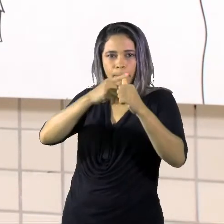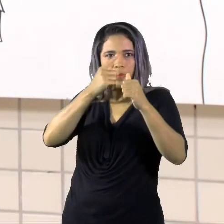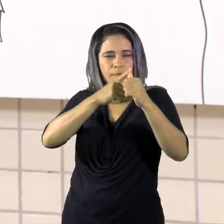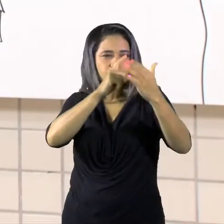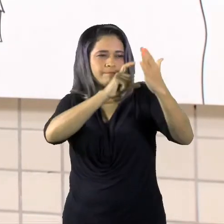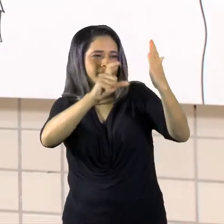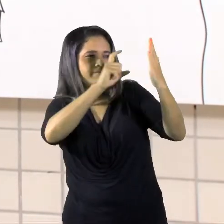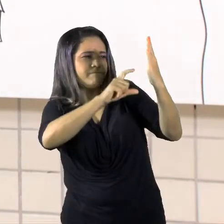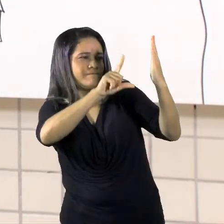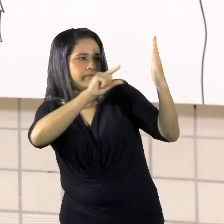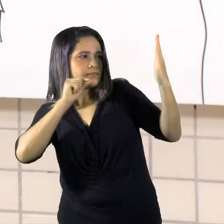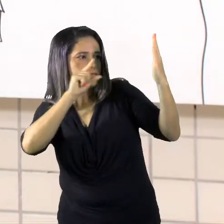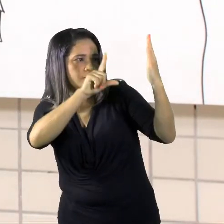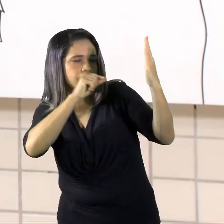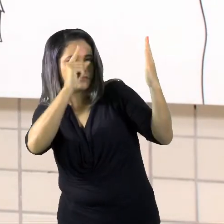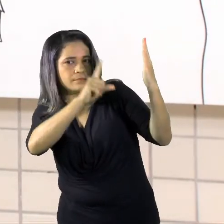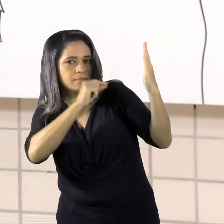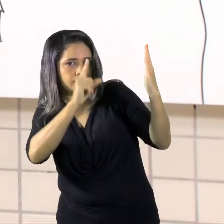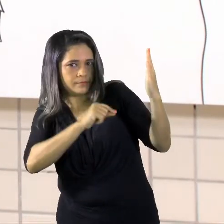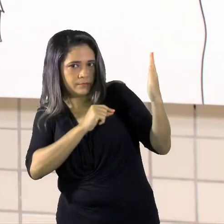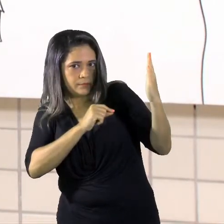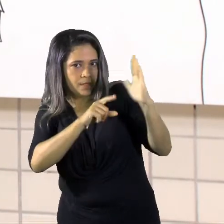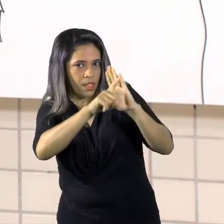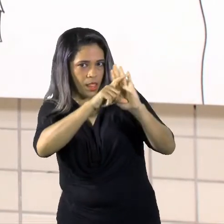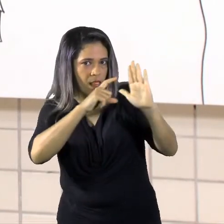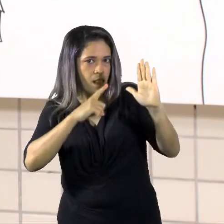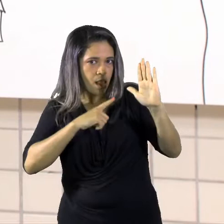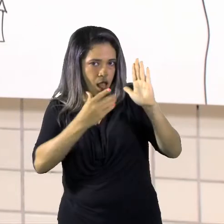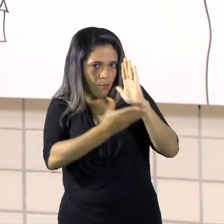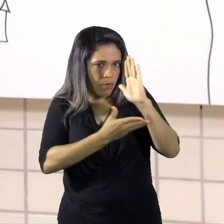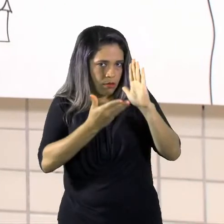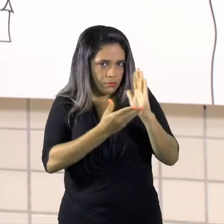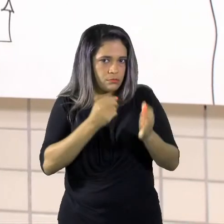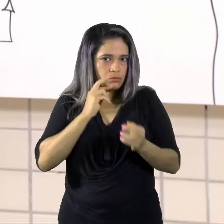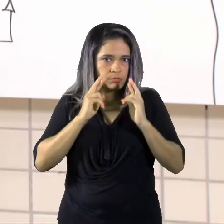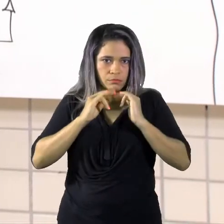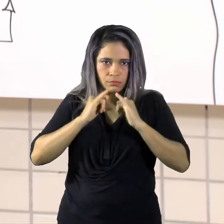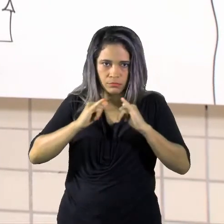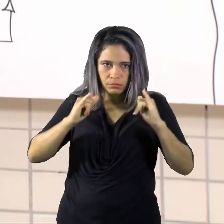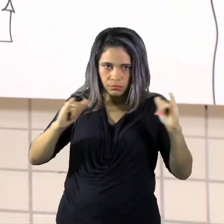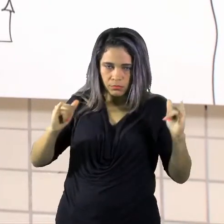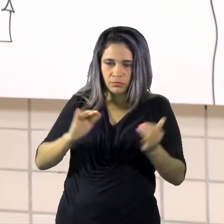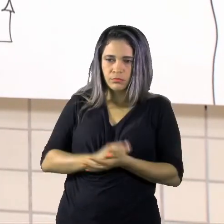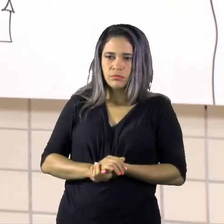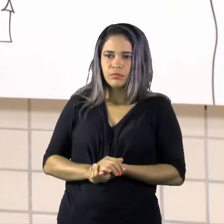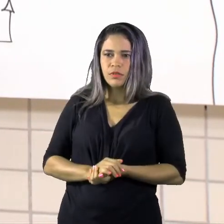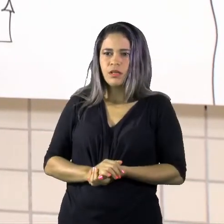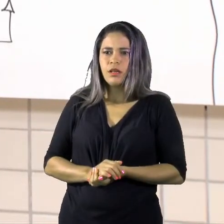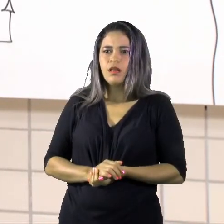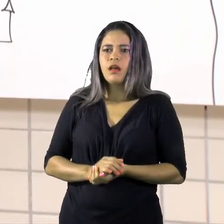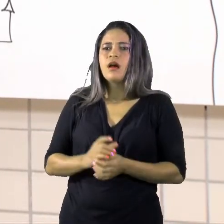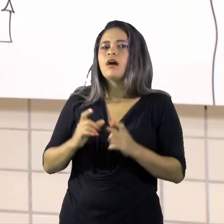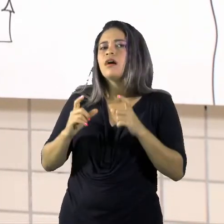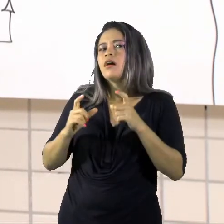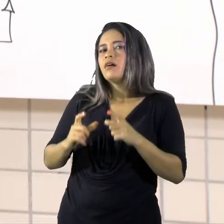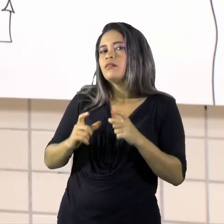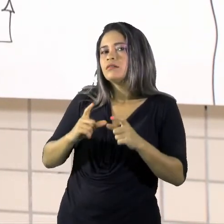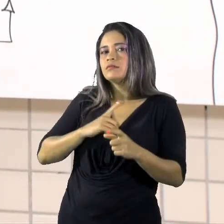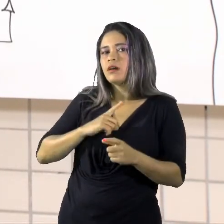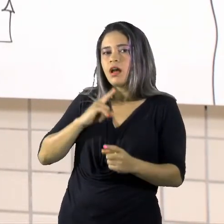tem as informações básicas da notícia. Descreva o que você identificou no slide da notícia. Então, isso que vocês